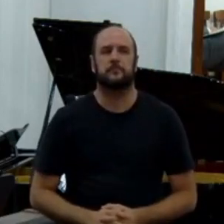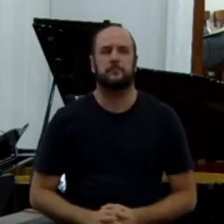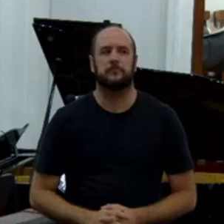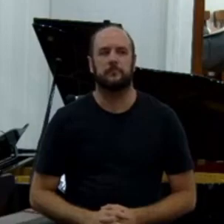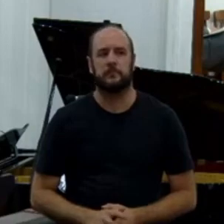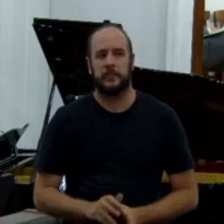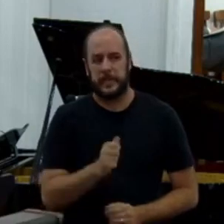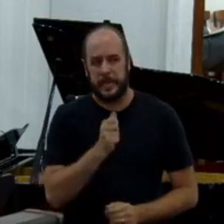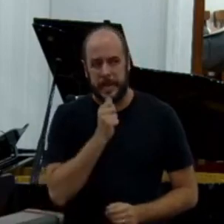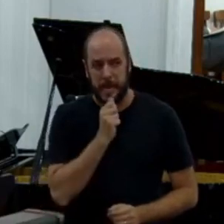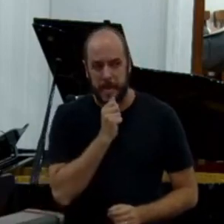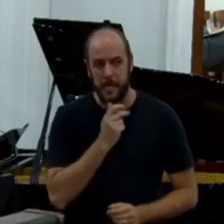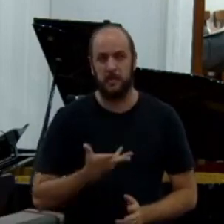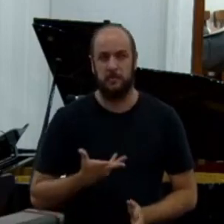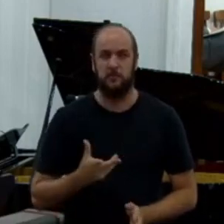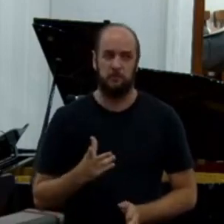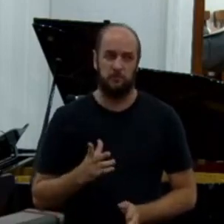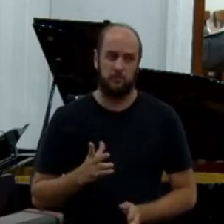Embora seja